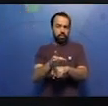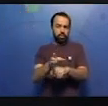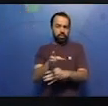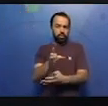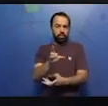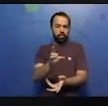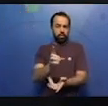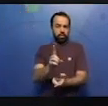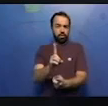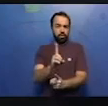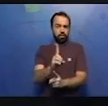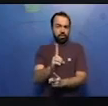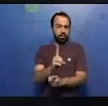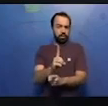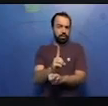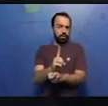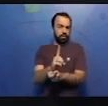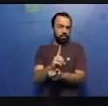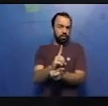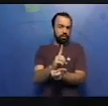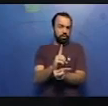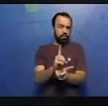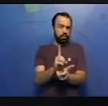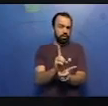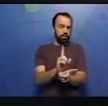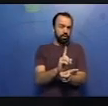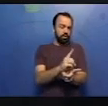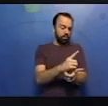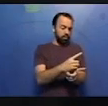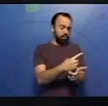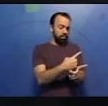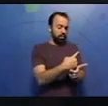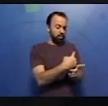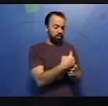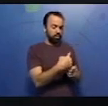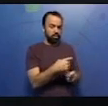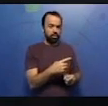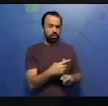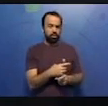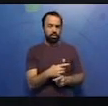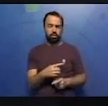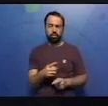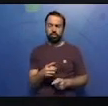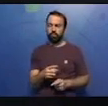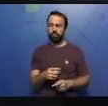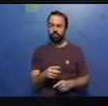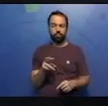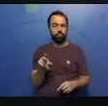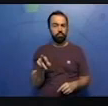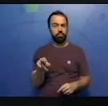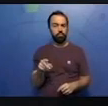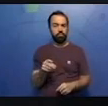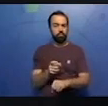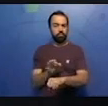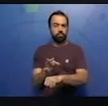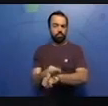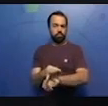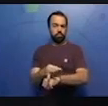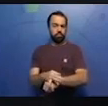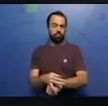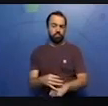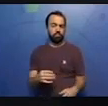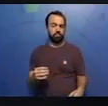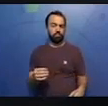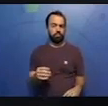mostrador serve como um ponteiro, indicando as horas, como em um relógio comum. Como a posição do